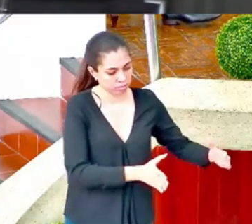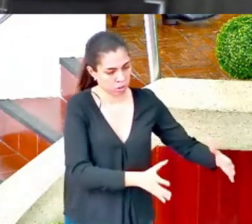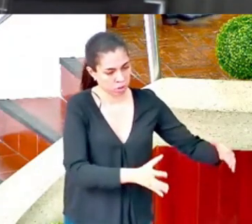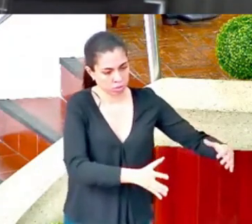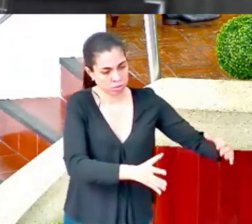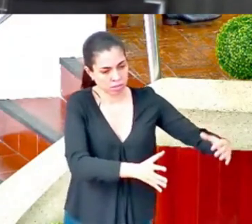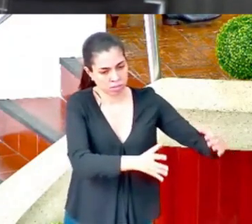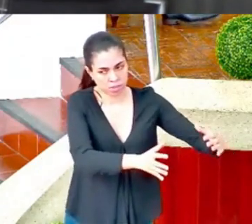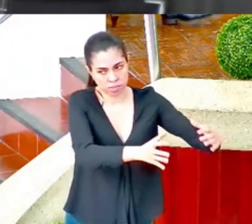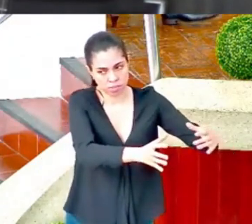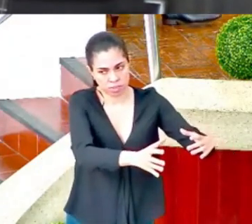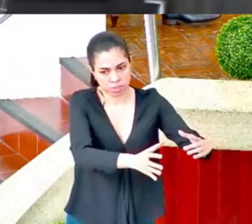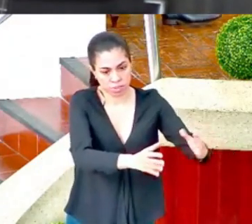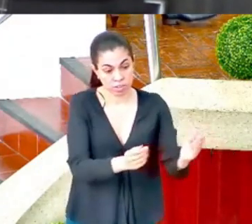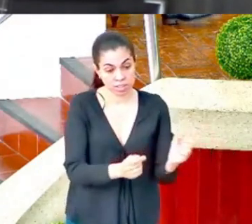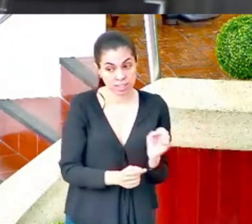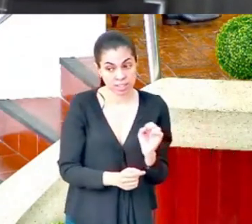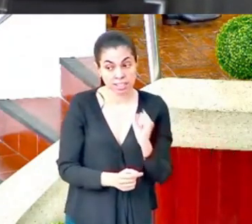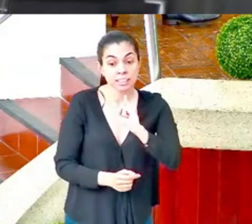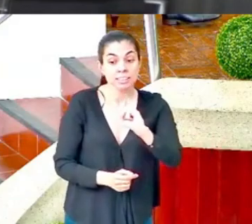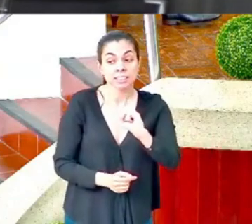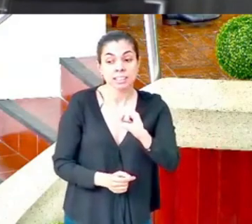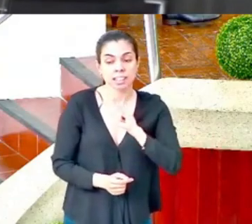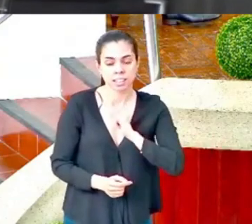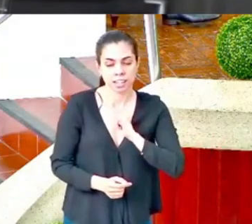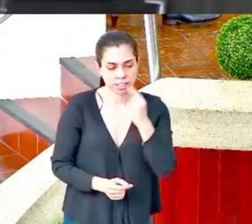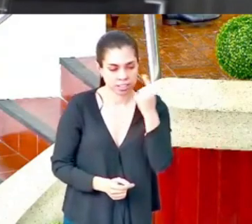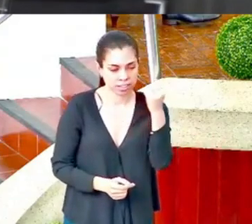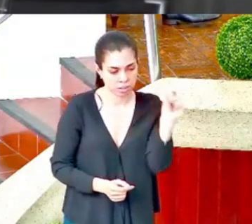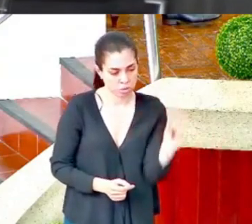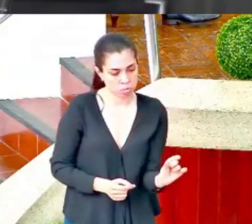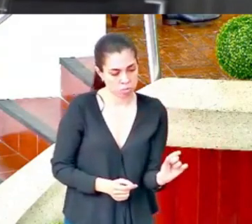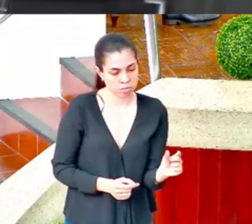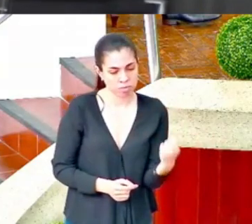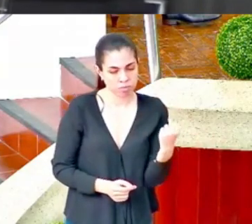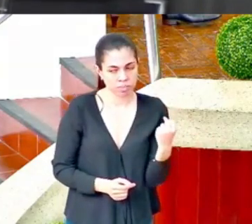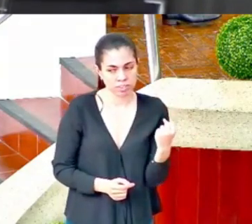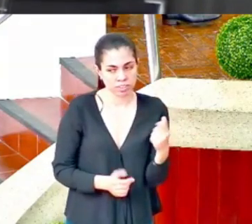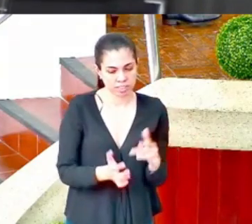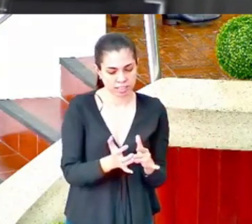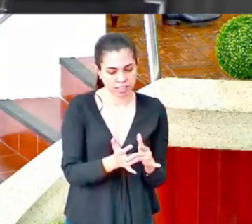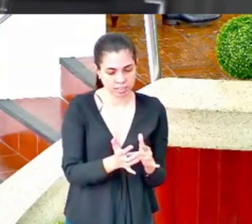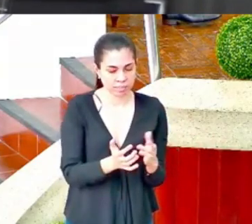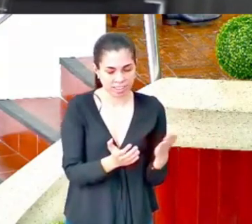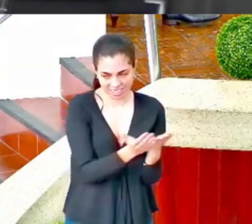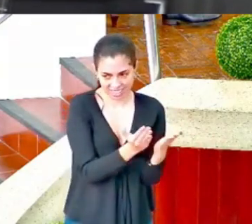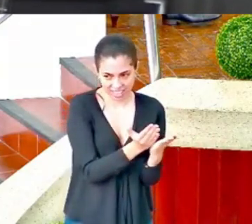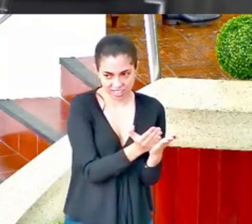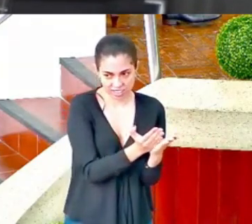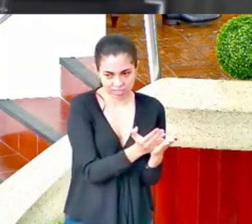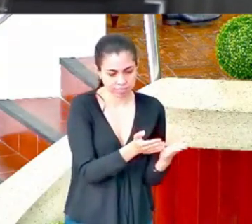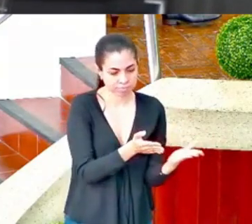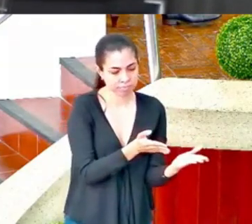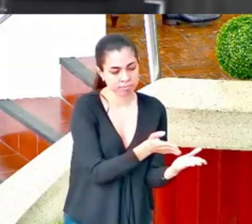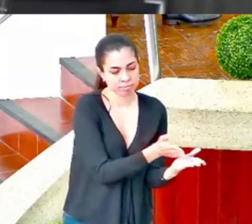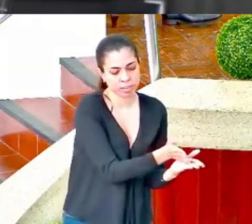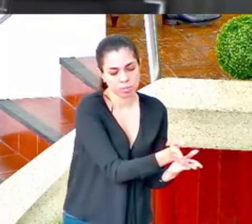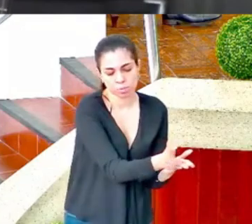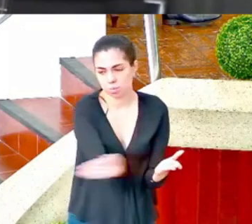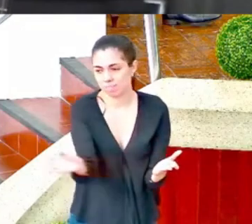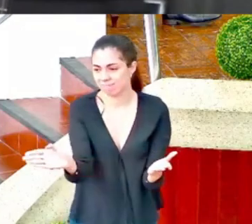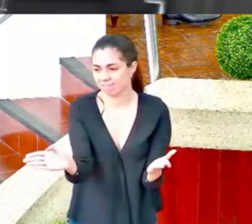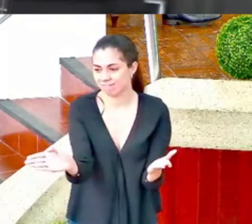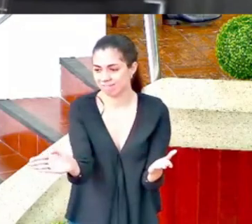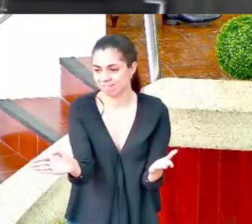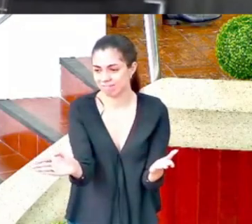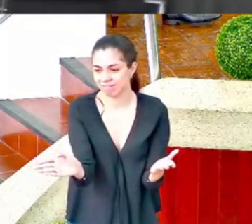como lá na abertura da série que um dia eu vi com o Maria Eduarda lá em casa, The Chosen. Todos os peixinhos nadam numa